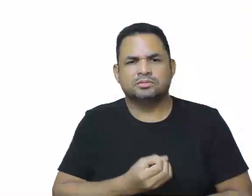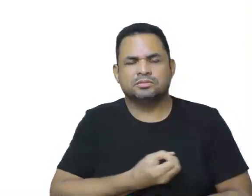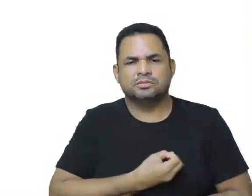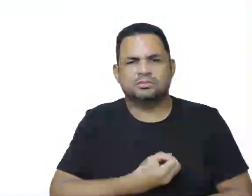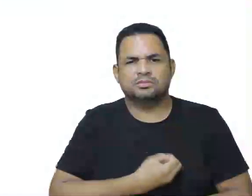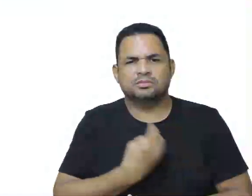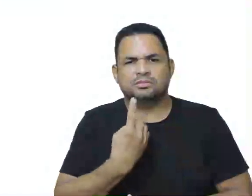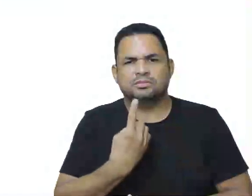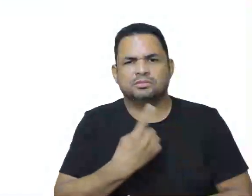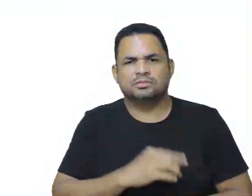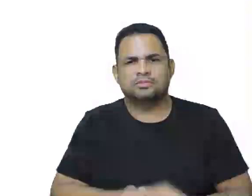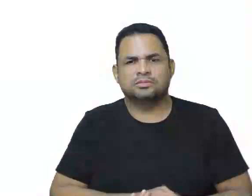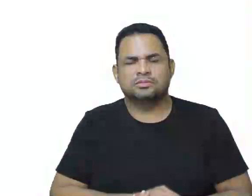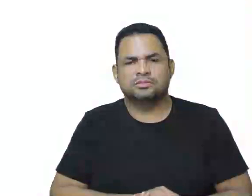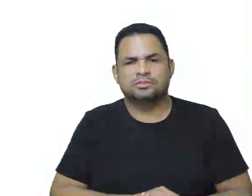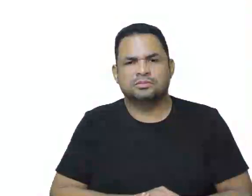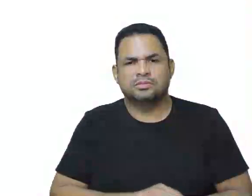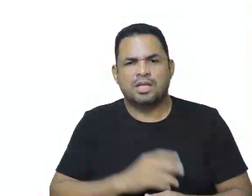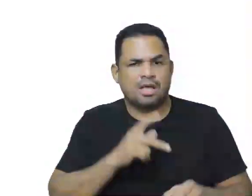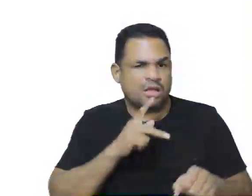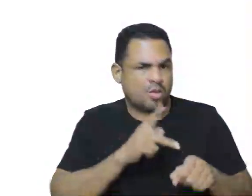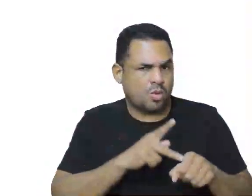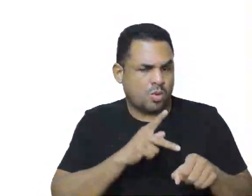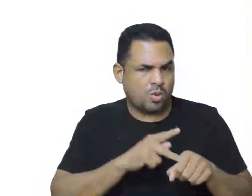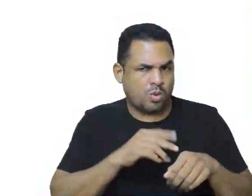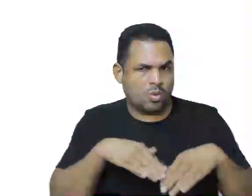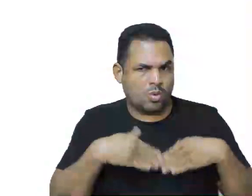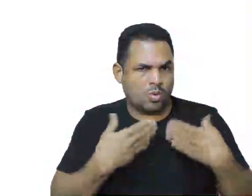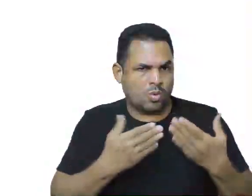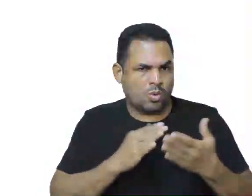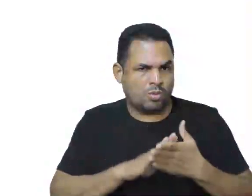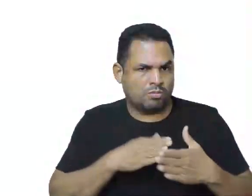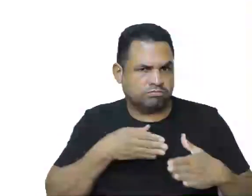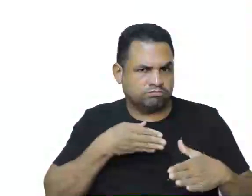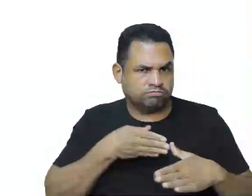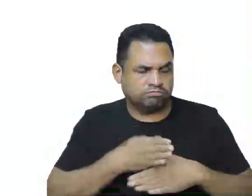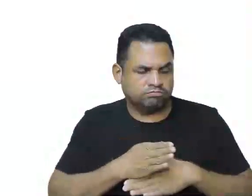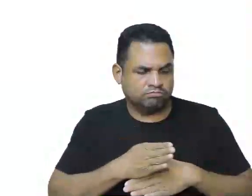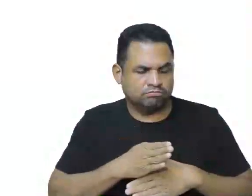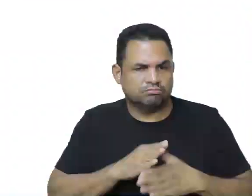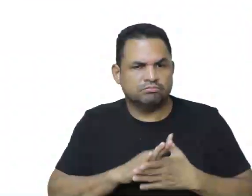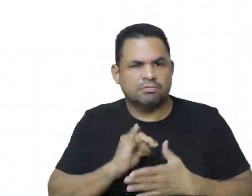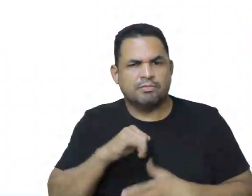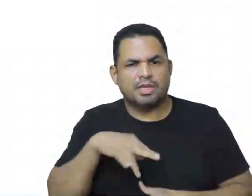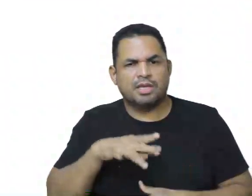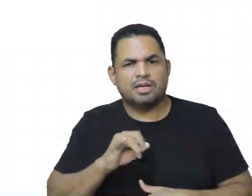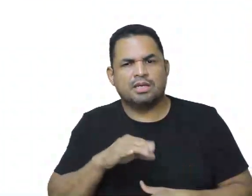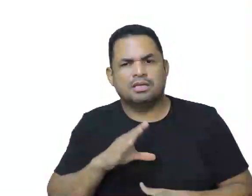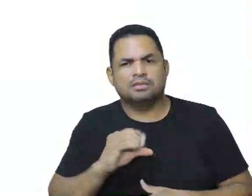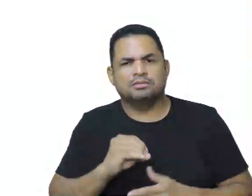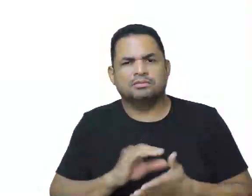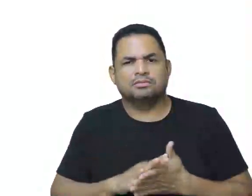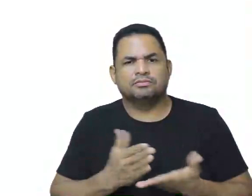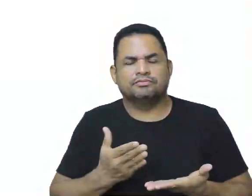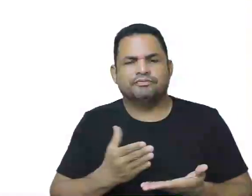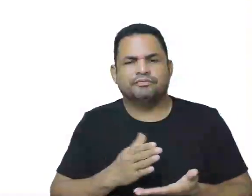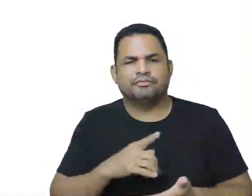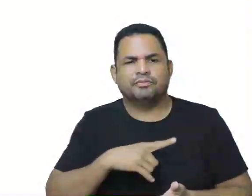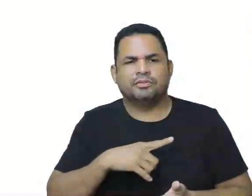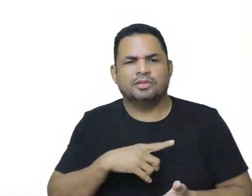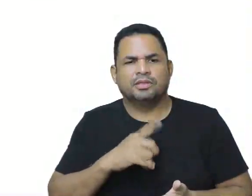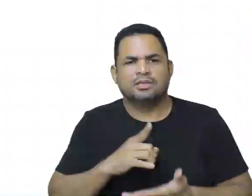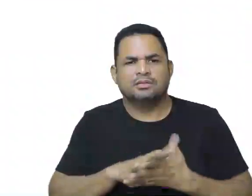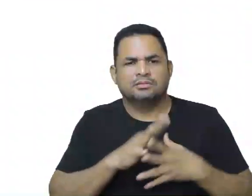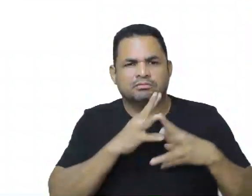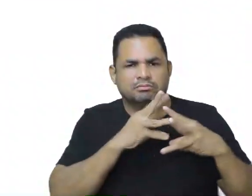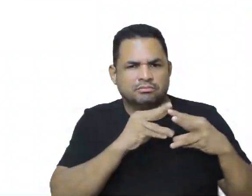1. As rochas, quando passam pelo processo de intemperismo, sofrem um